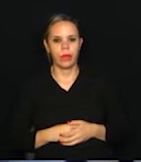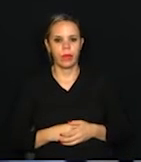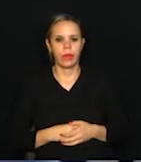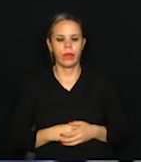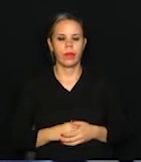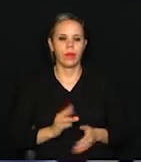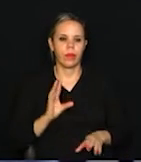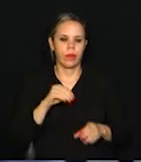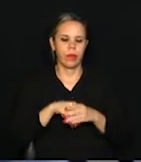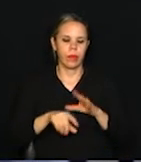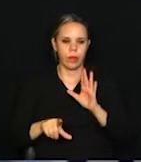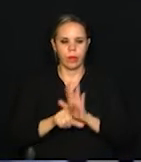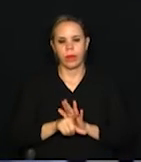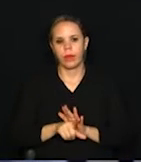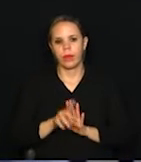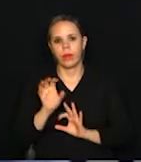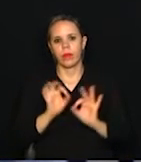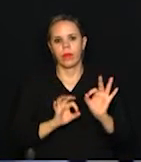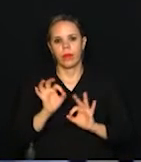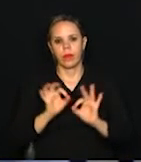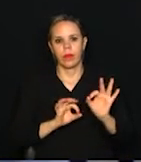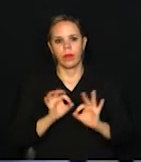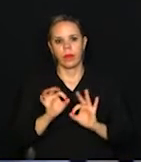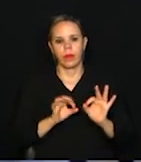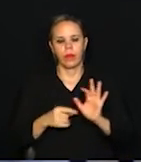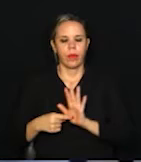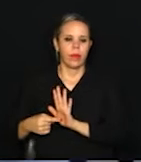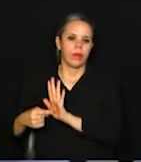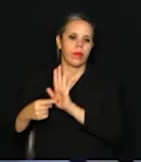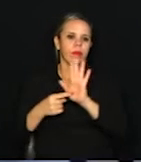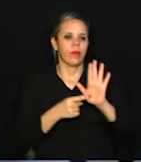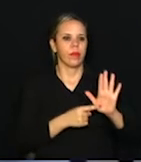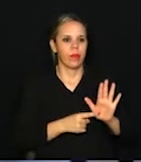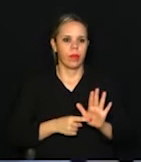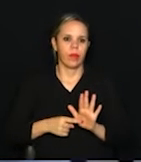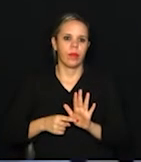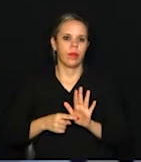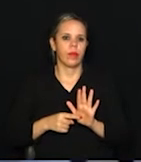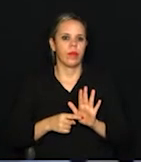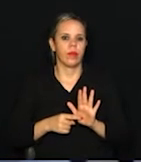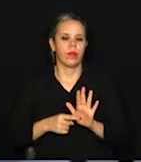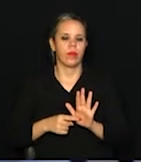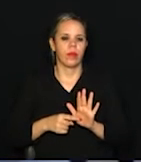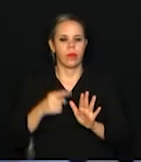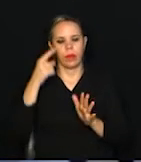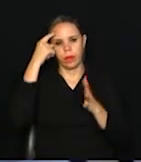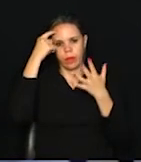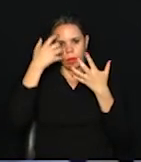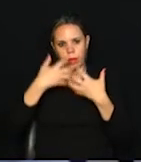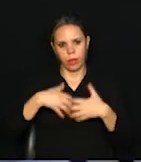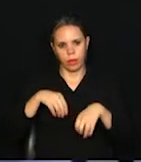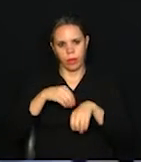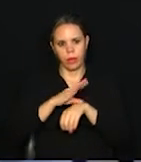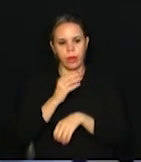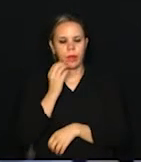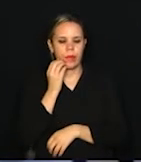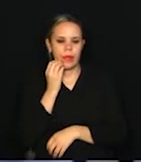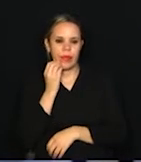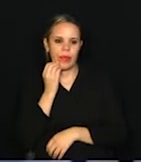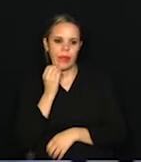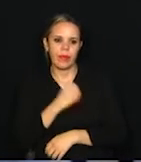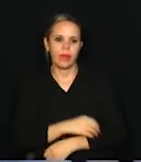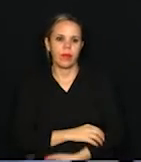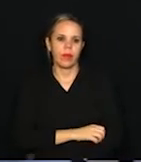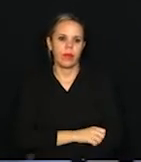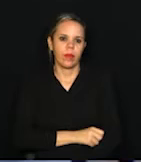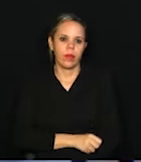lei. Nós preparamos aqui uma pequena apresentação para organizar um pouco o nosso raciocínio e, eventualmente,